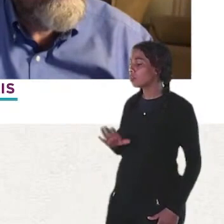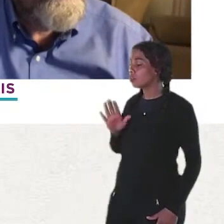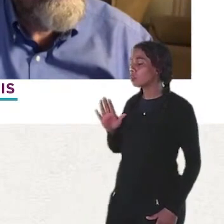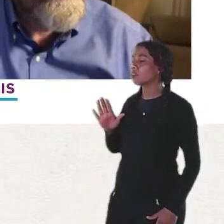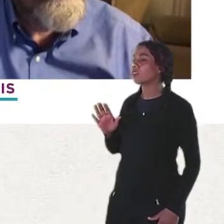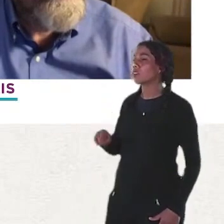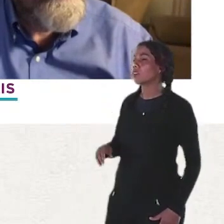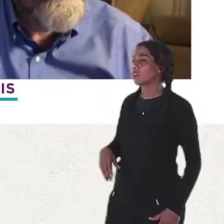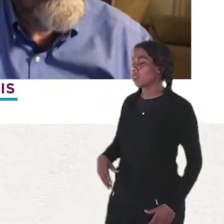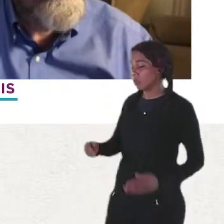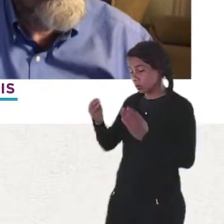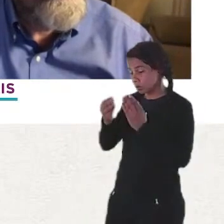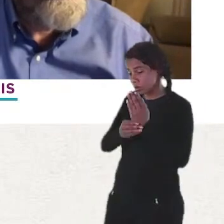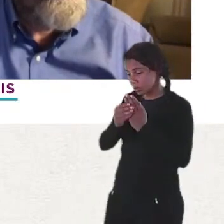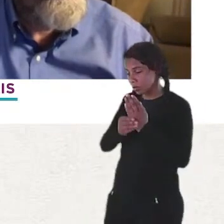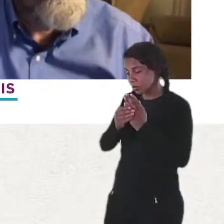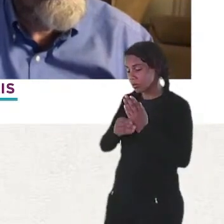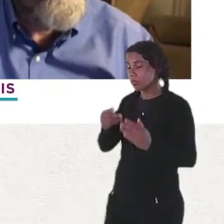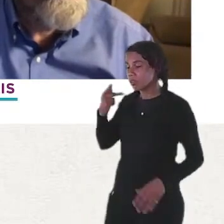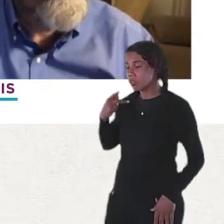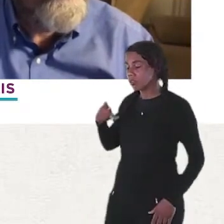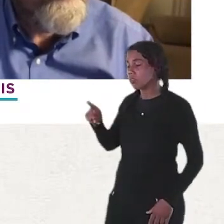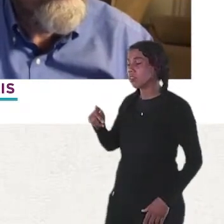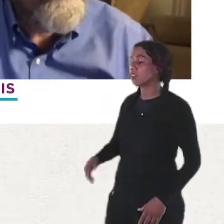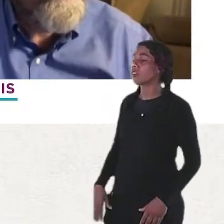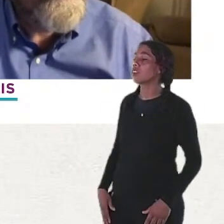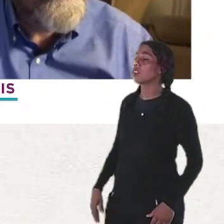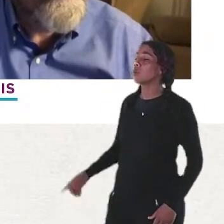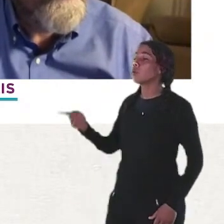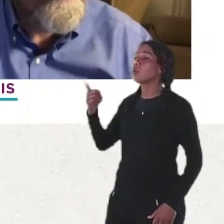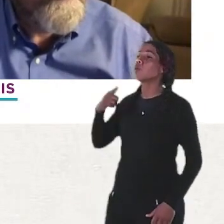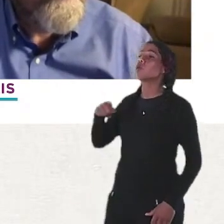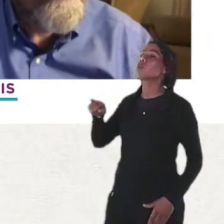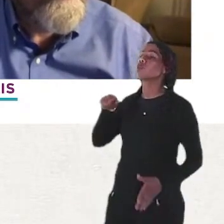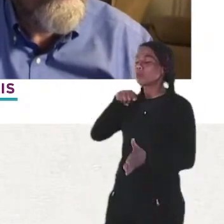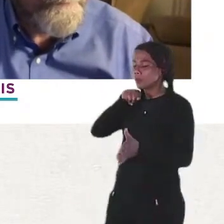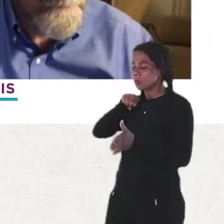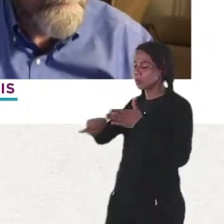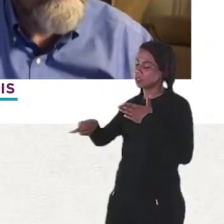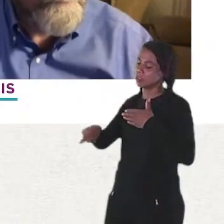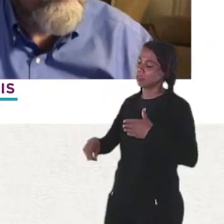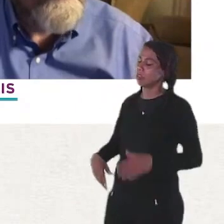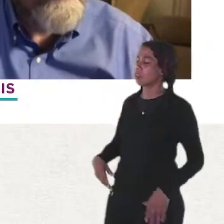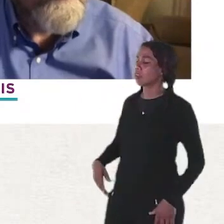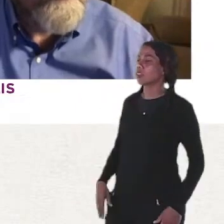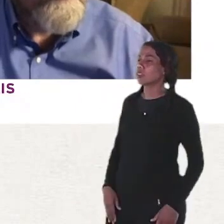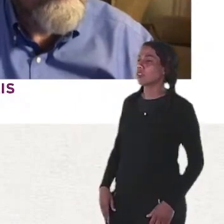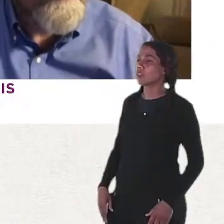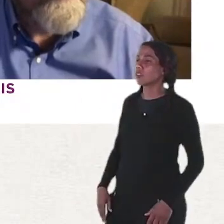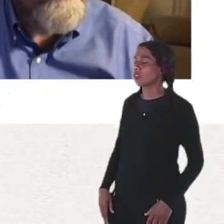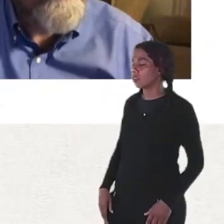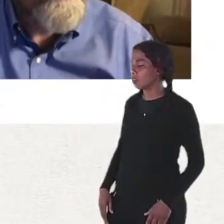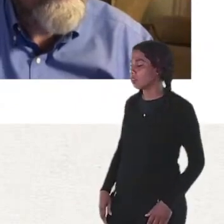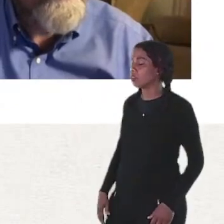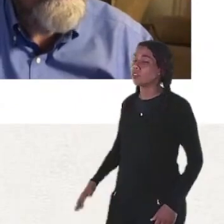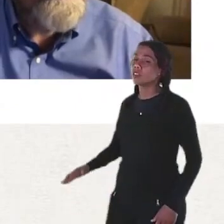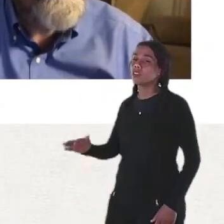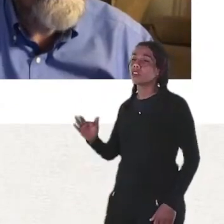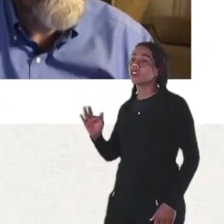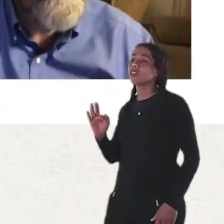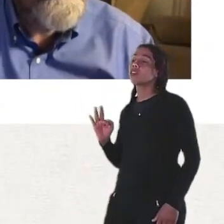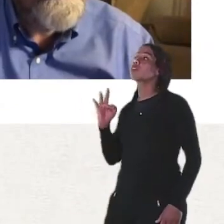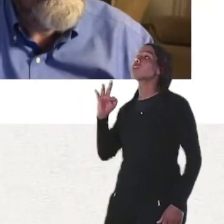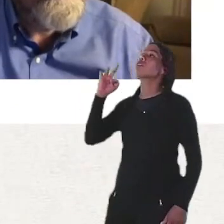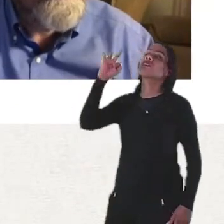do seu livro na última pergunta dessa nossa conversa, que é: o que o futuro